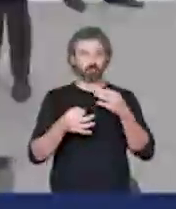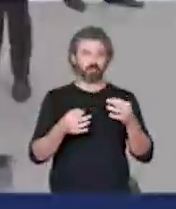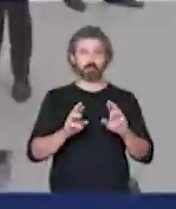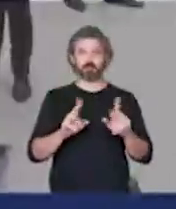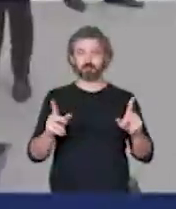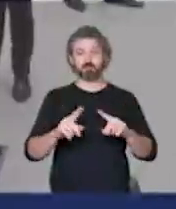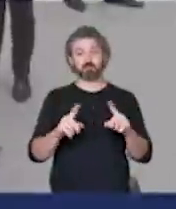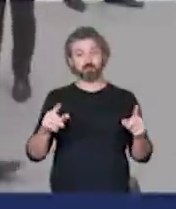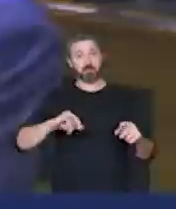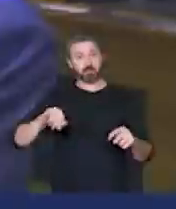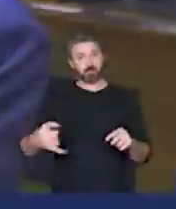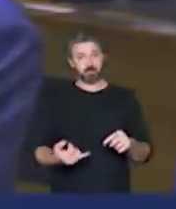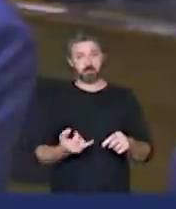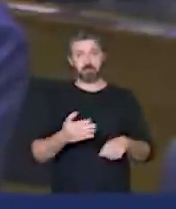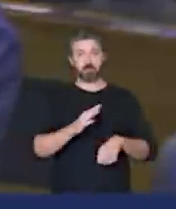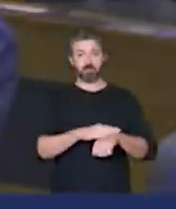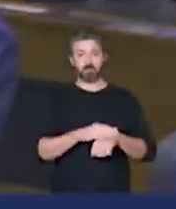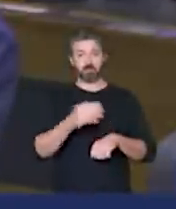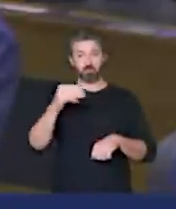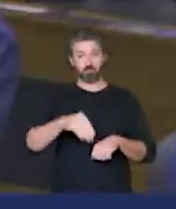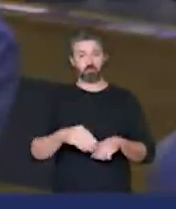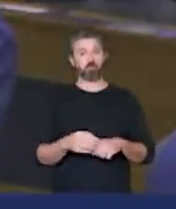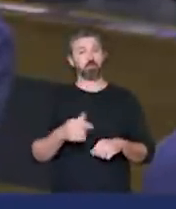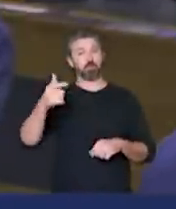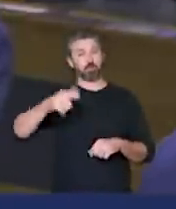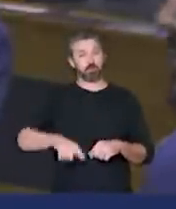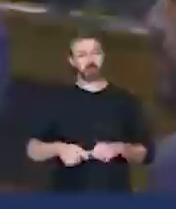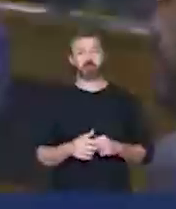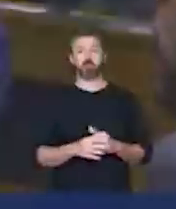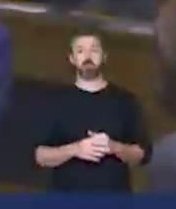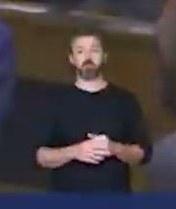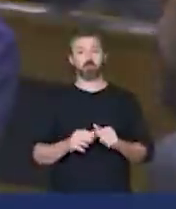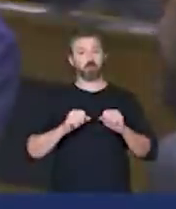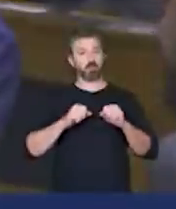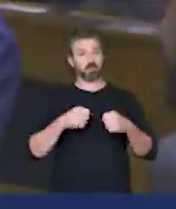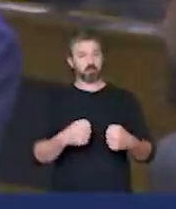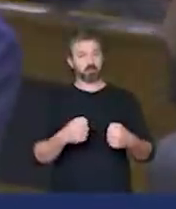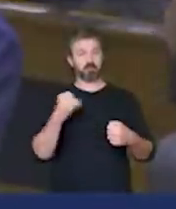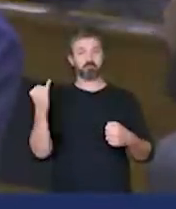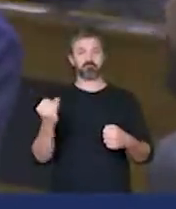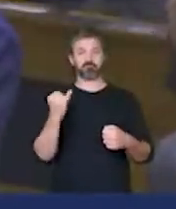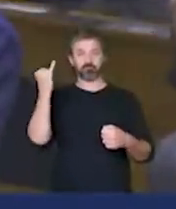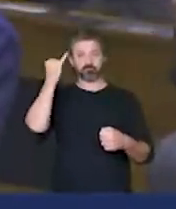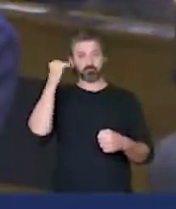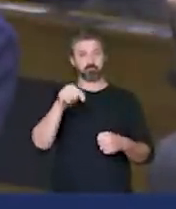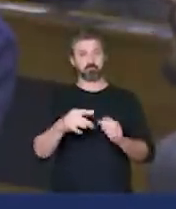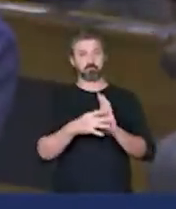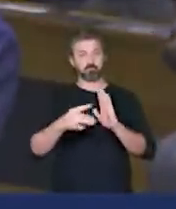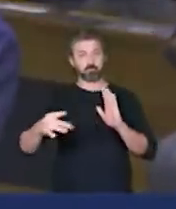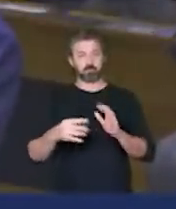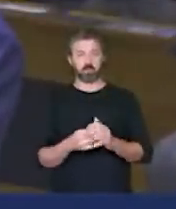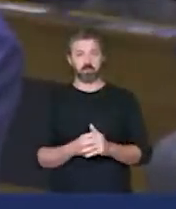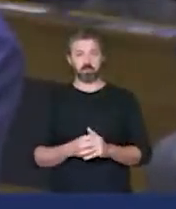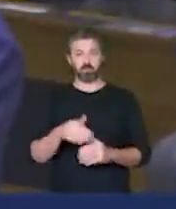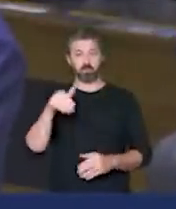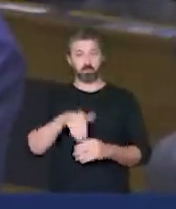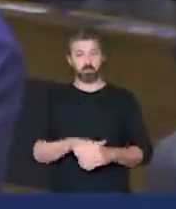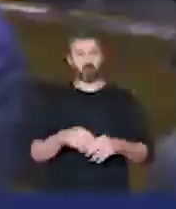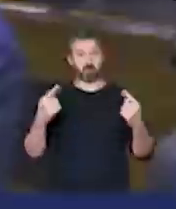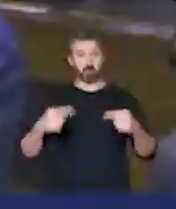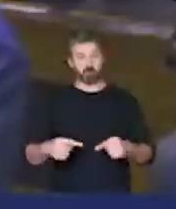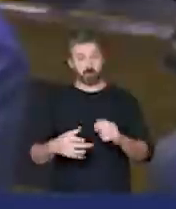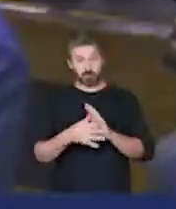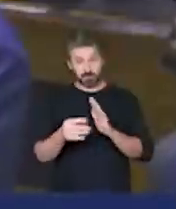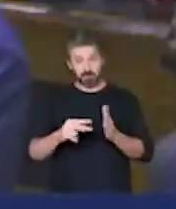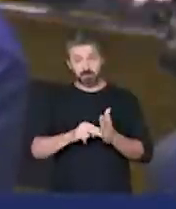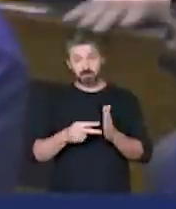quero aproveitar o espaço de um minuto para fazer, mais uma vez, a defesa da importância desse destaque. Votar contra esse destaque